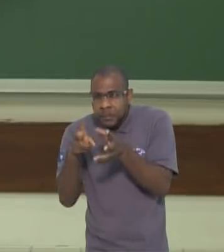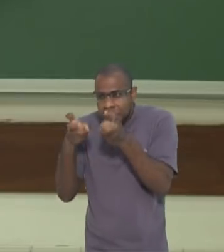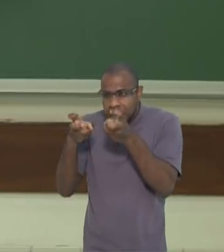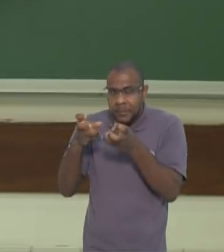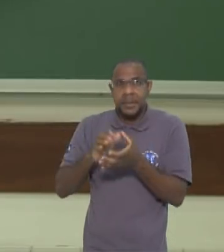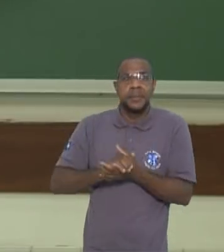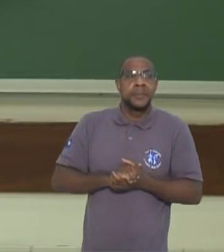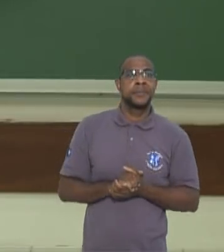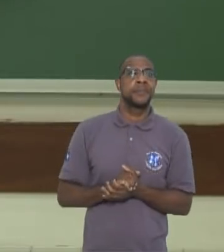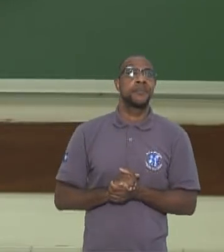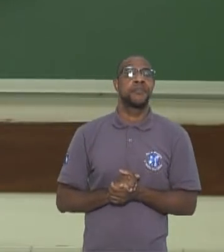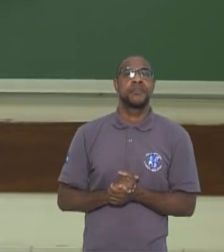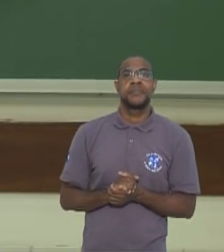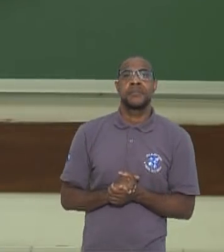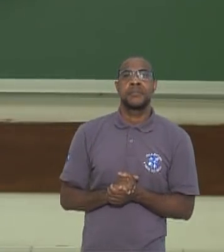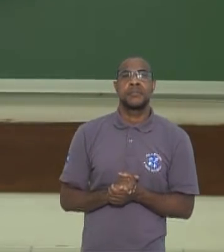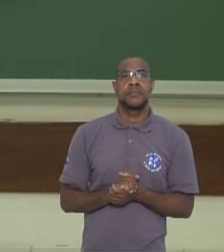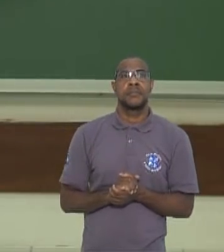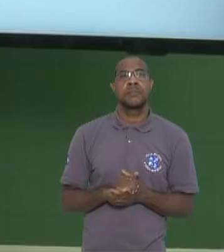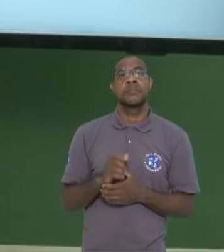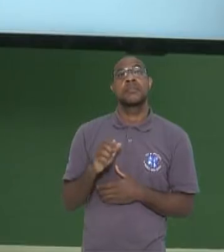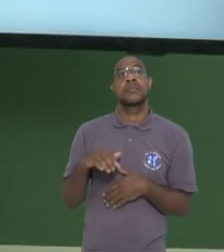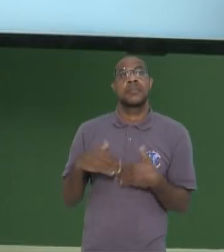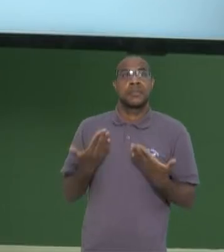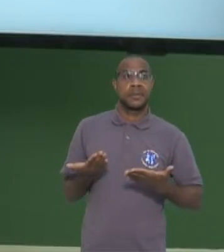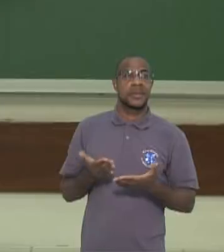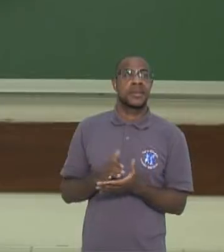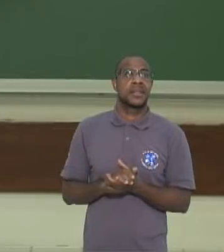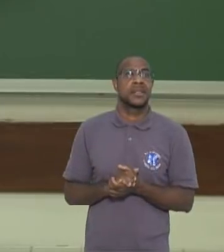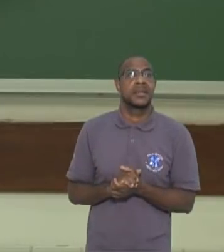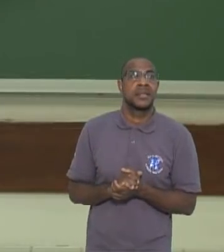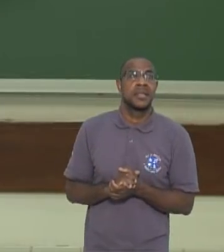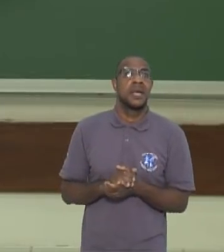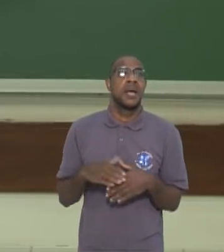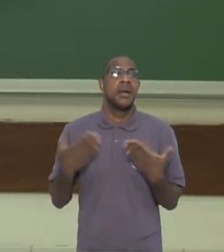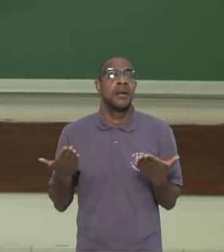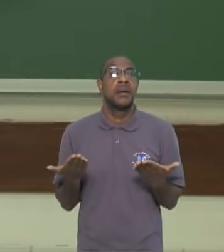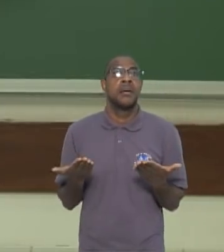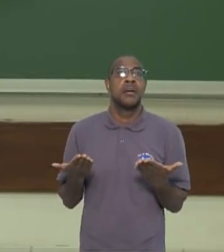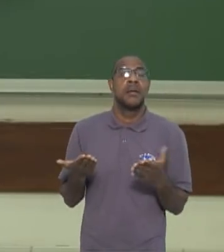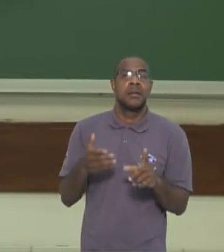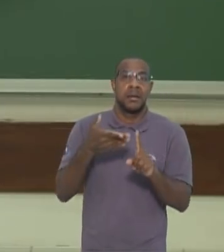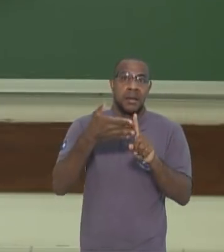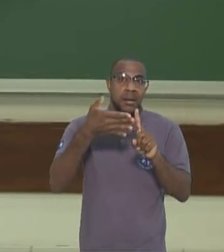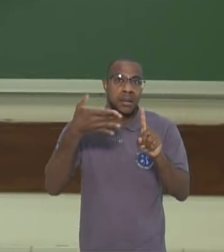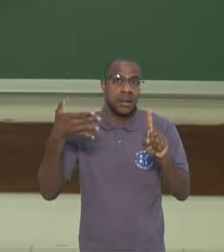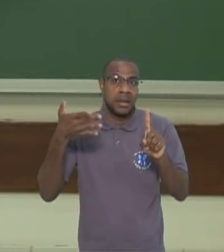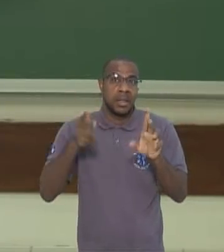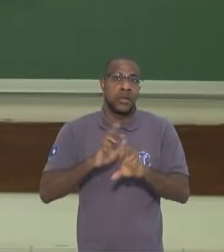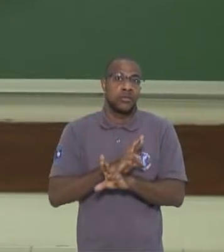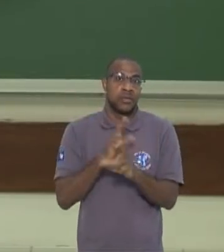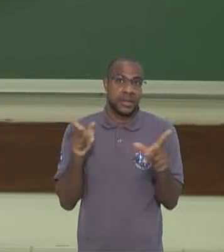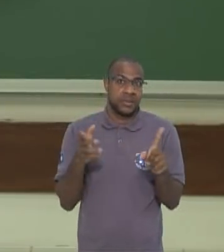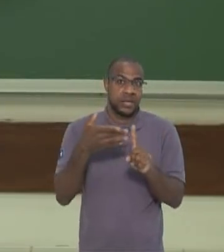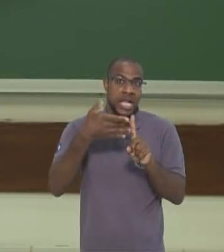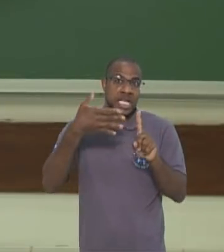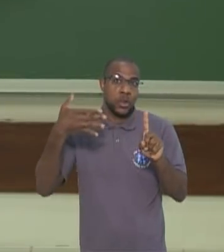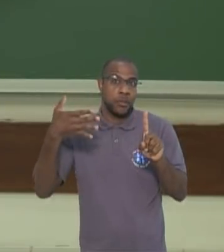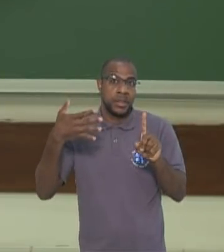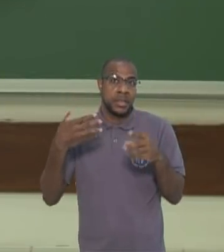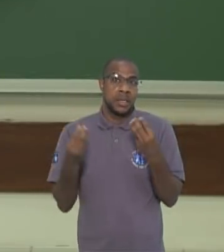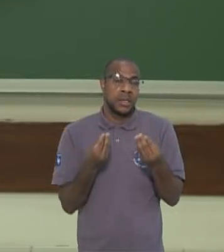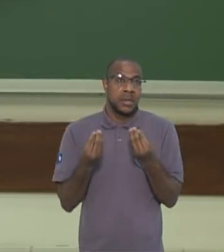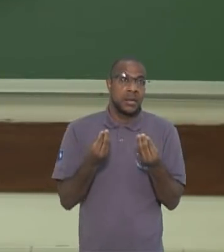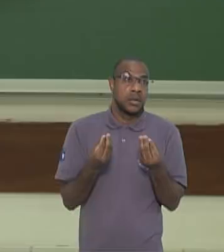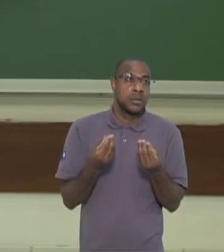um a mais. Próximas síndromes. As síndromes que a gente vai falar agora, gente, elas são um pouquinho diferentes das outras. Em que sentido?